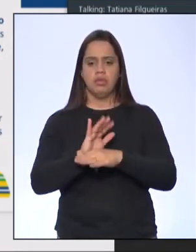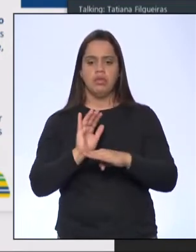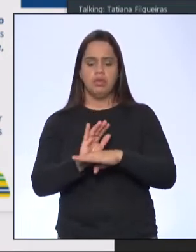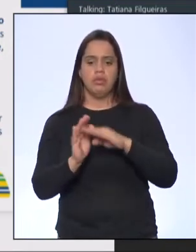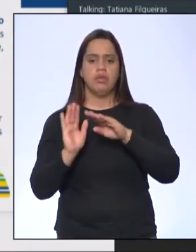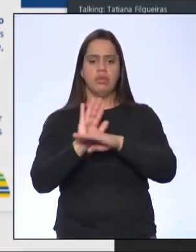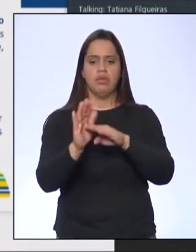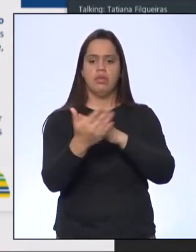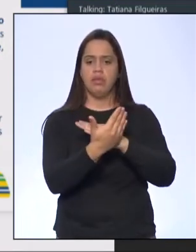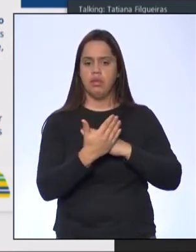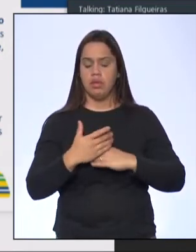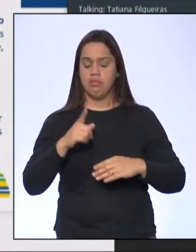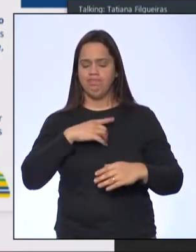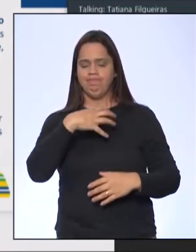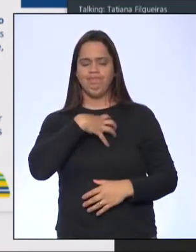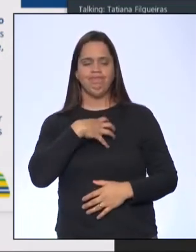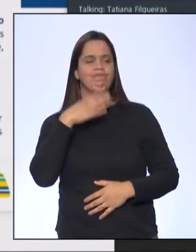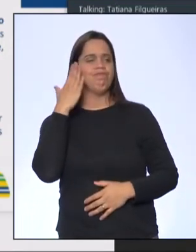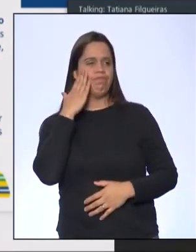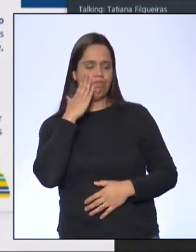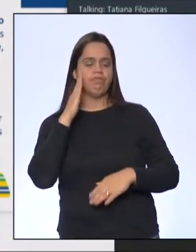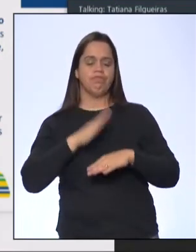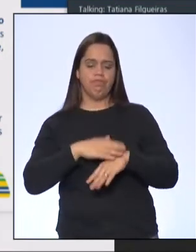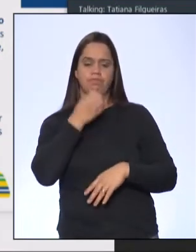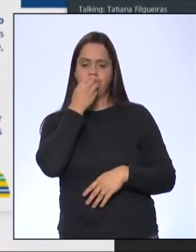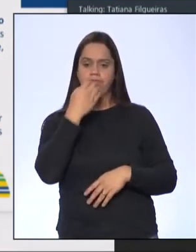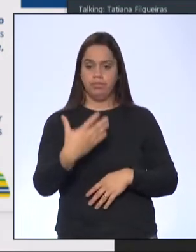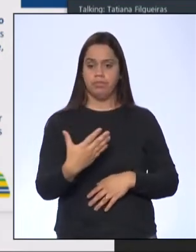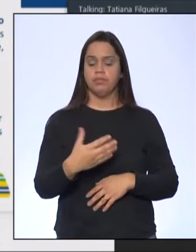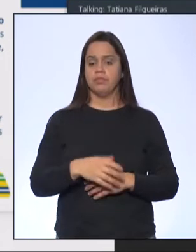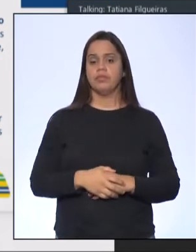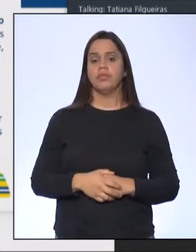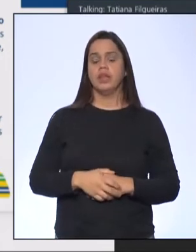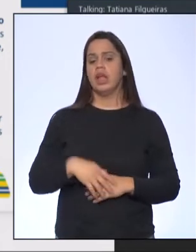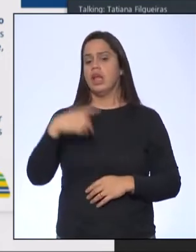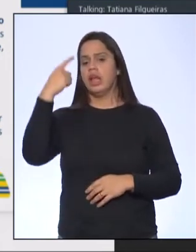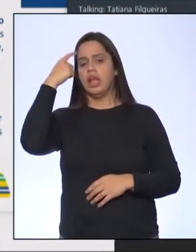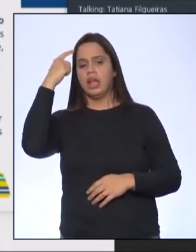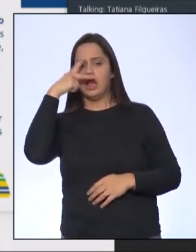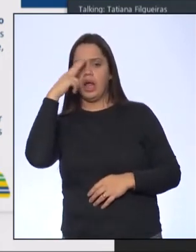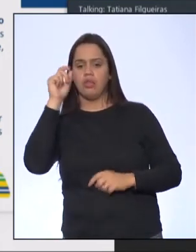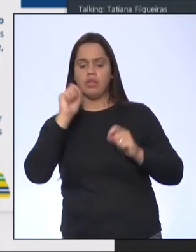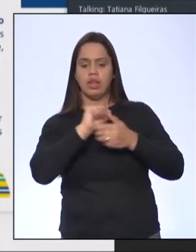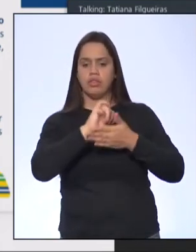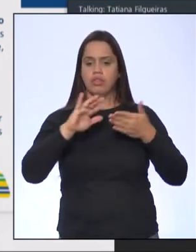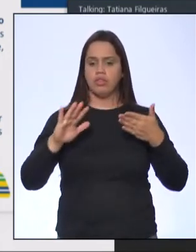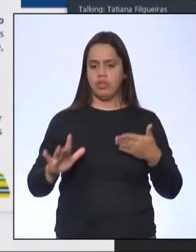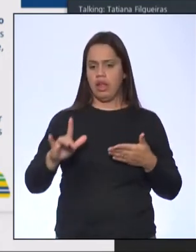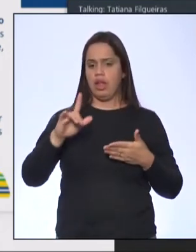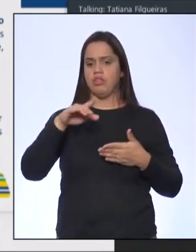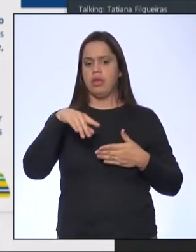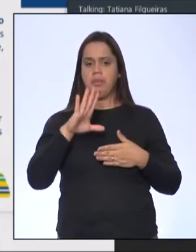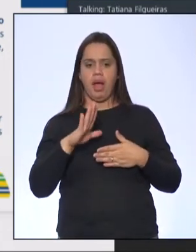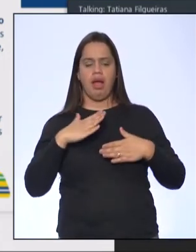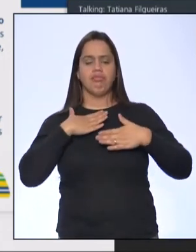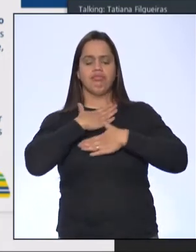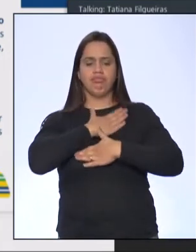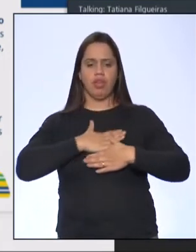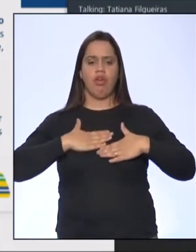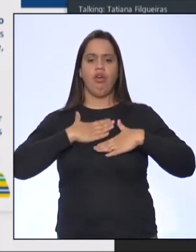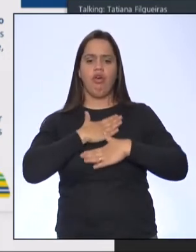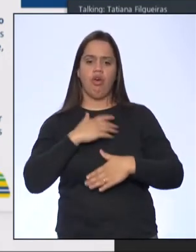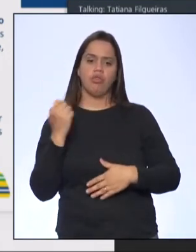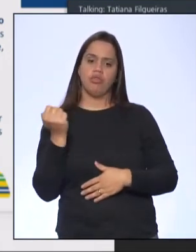mais eficazes, eles acham que a sua atividade profissional ela é mais prazerosa do